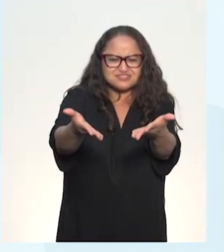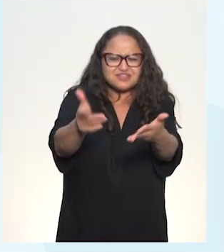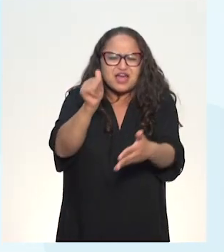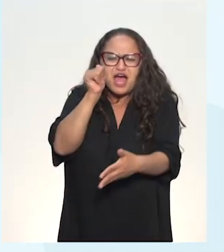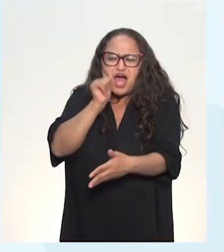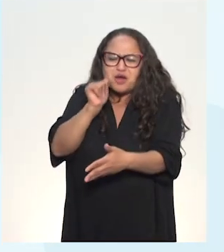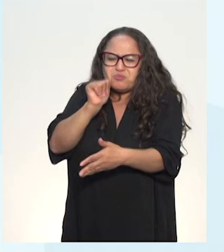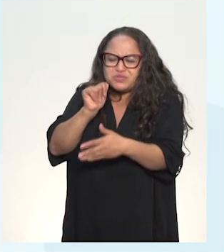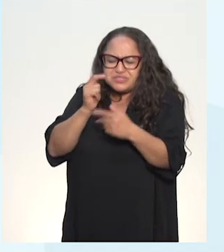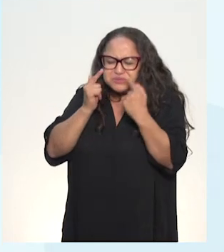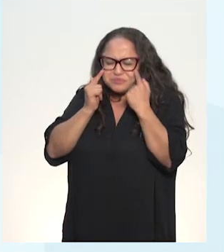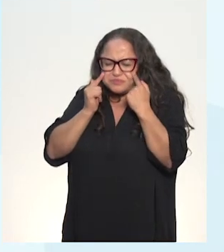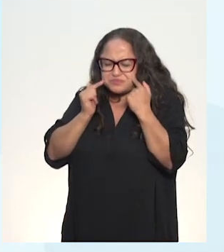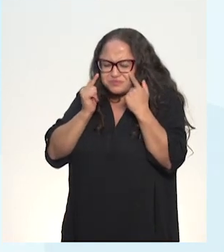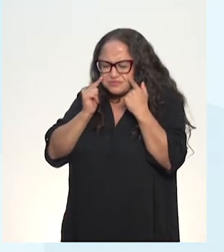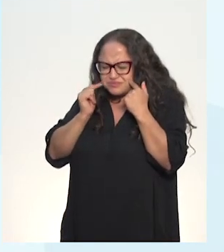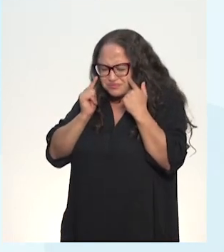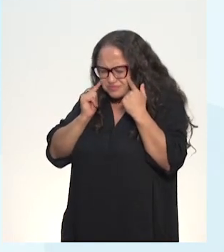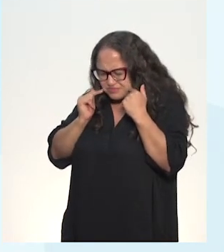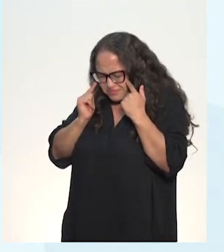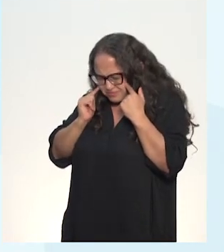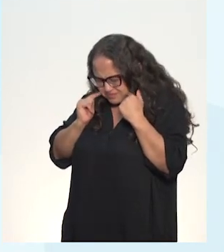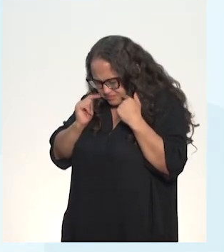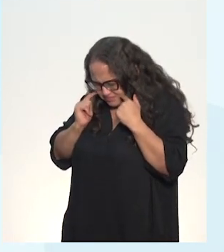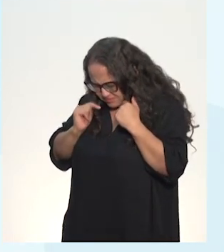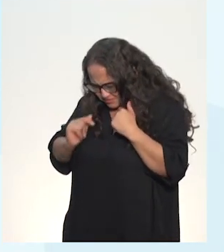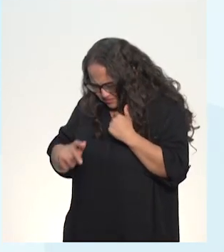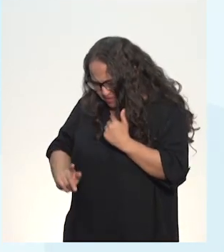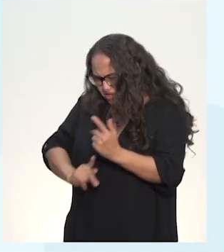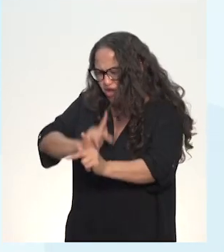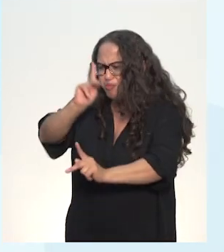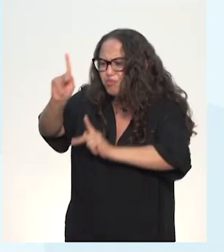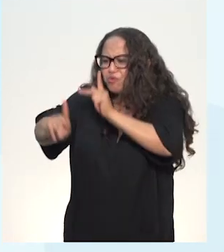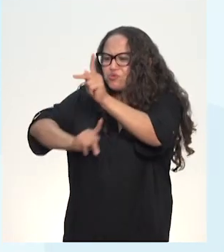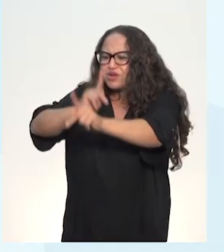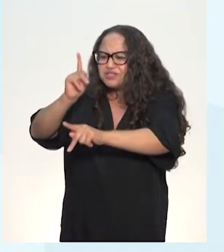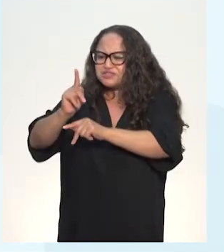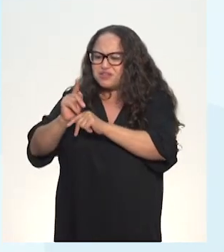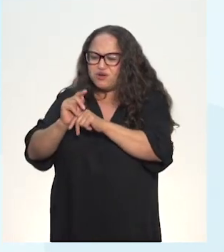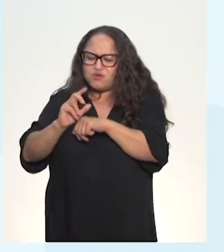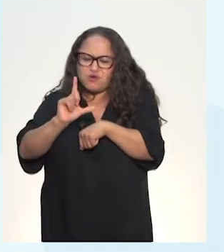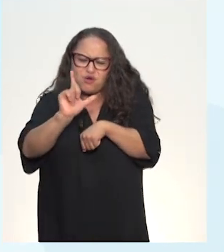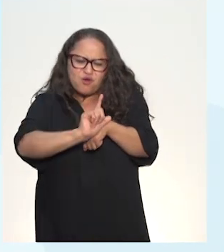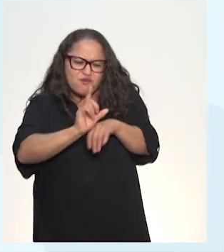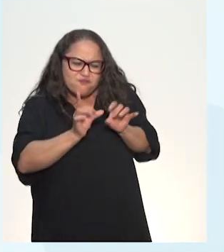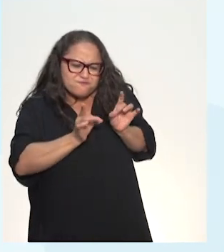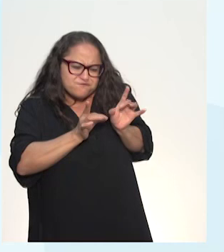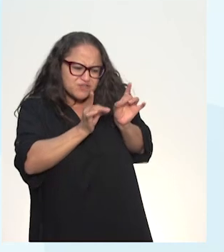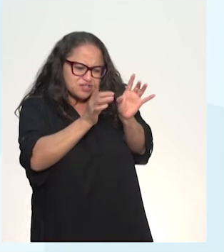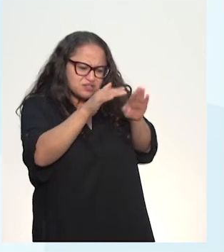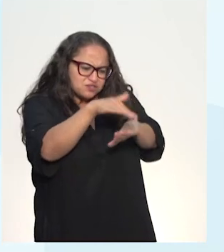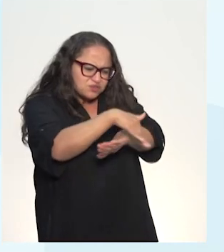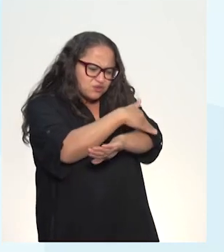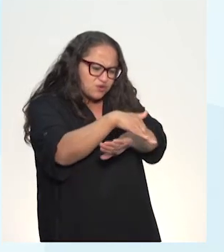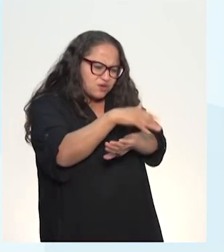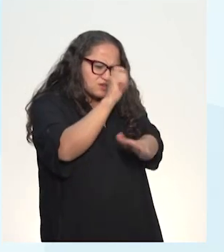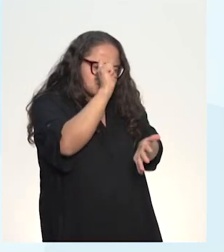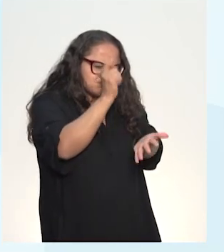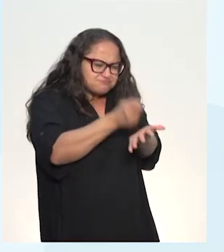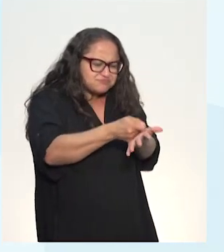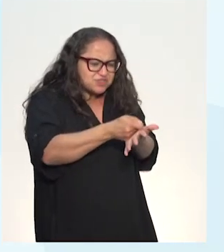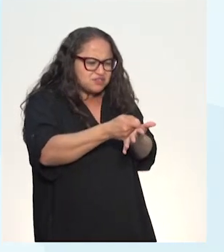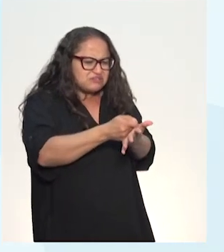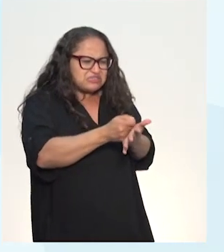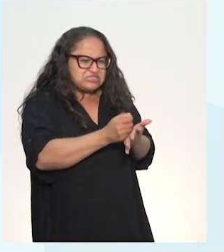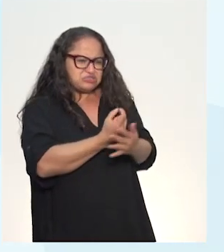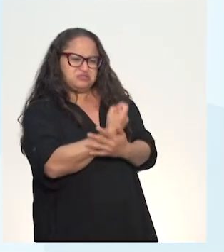chora baixinho entre o ruído da multidão em vivas, o vendedor de ruas que tem um pregão esquisito,